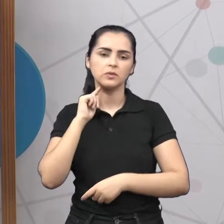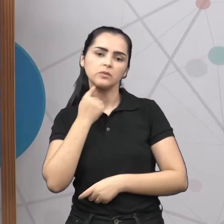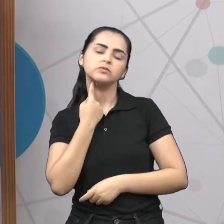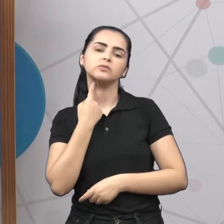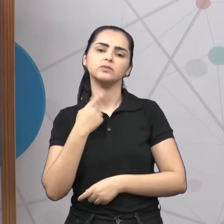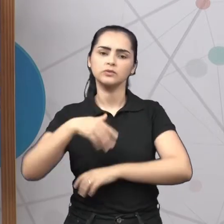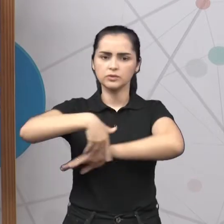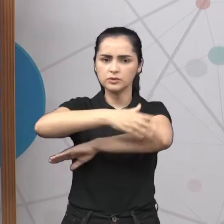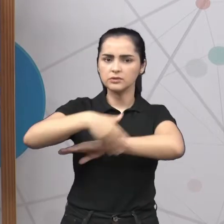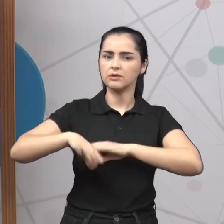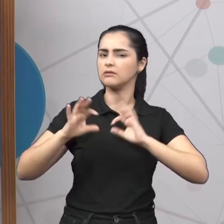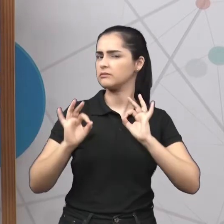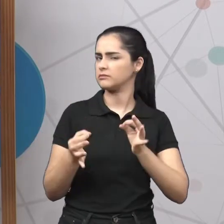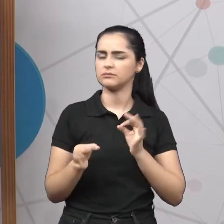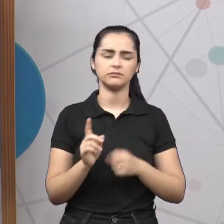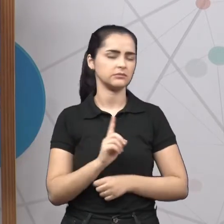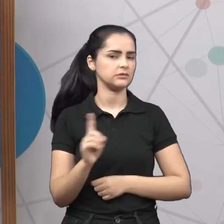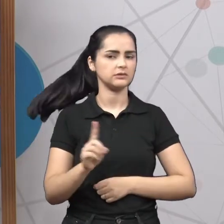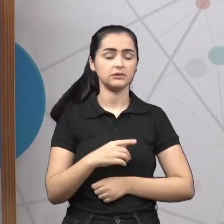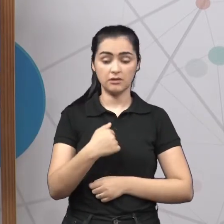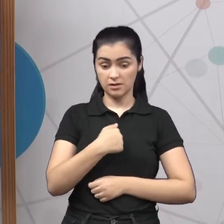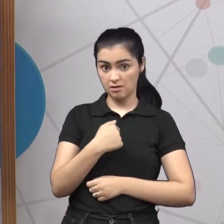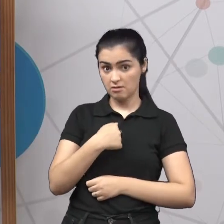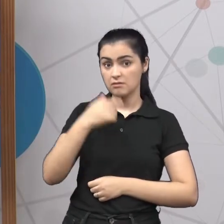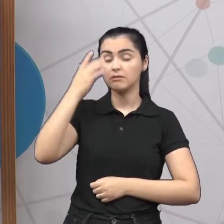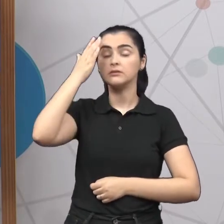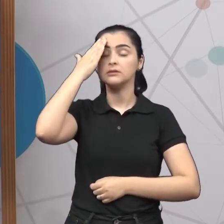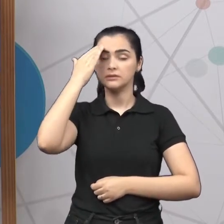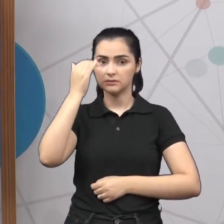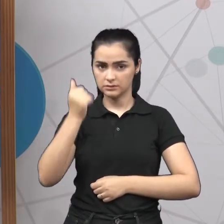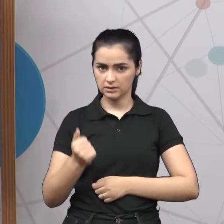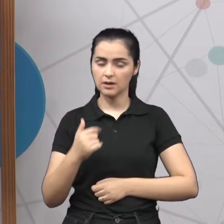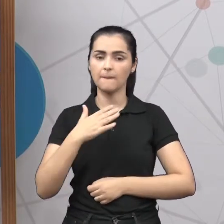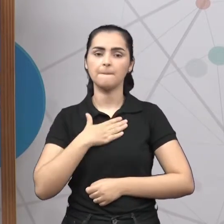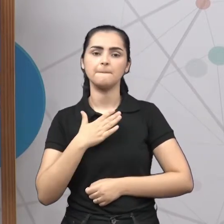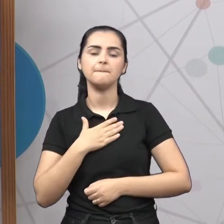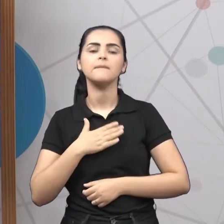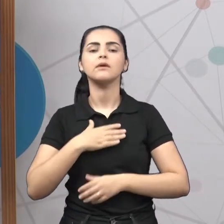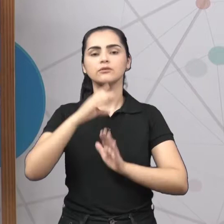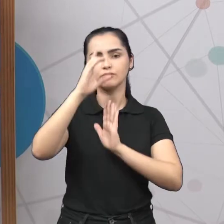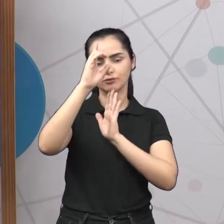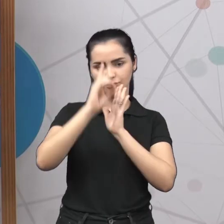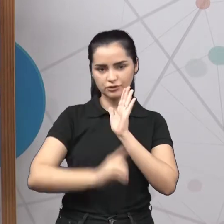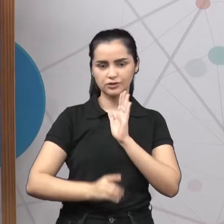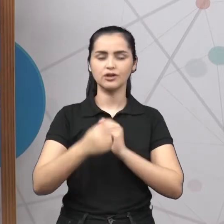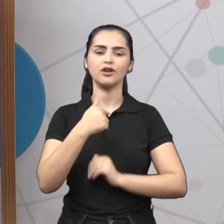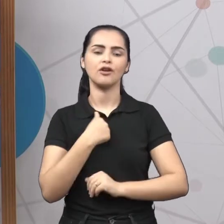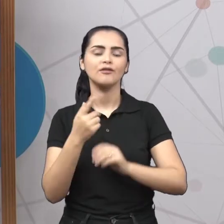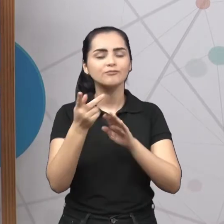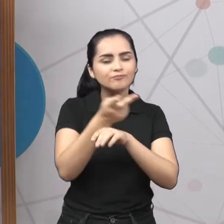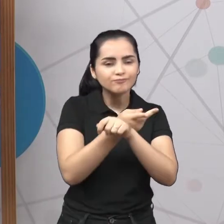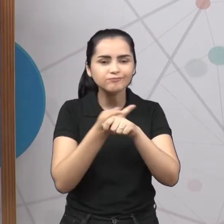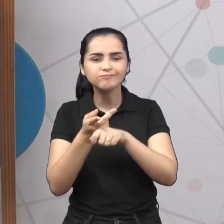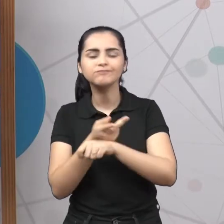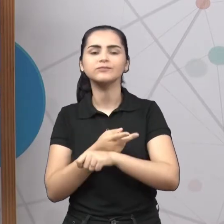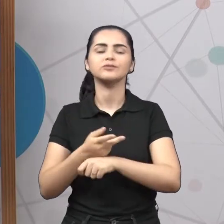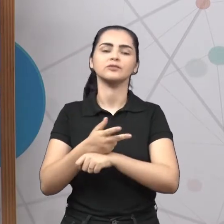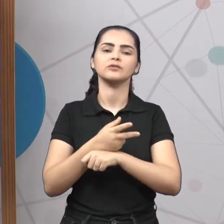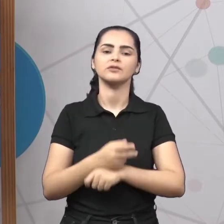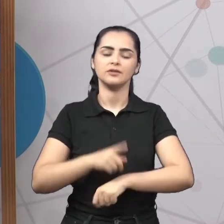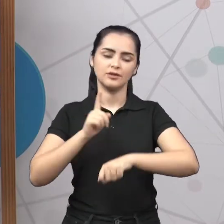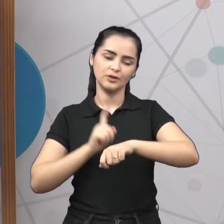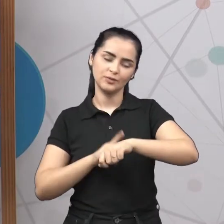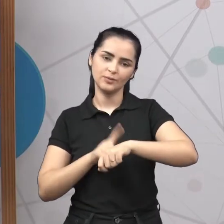Não é certo. Então, quando eu sei, né, dos meus direitos, eu procuro os meus direitos. Mas na hora